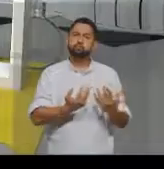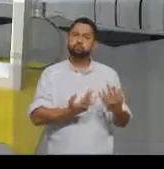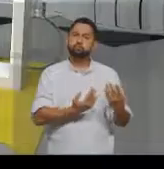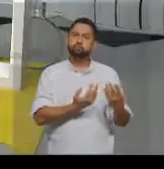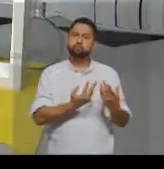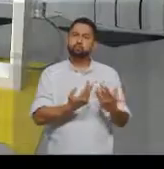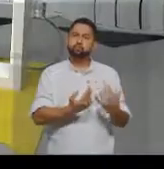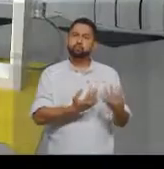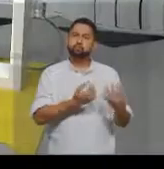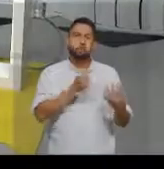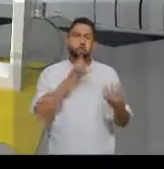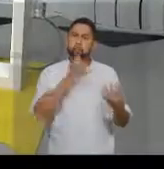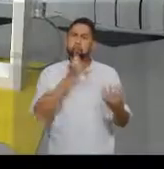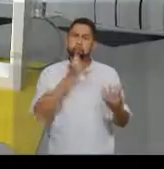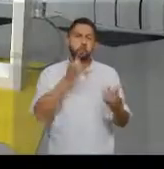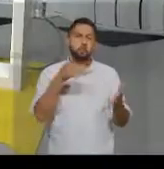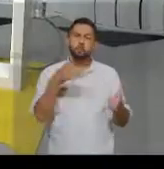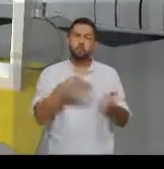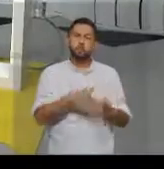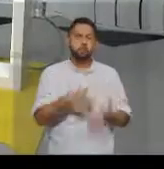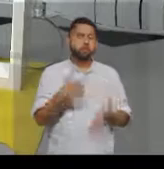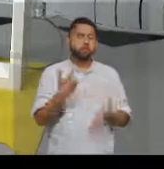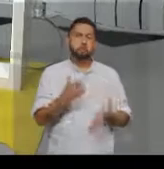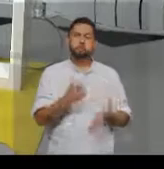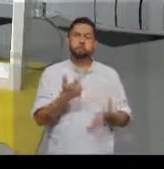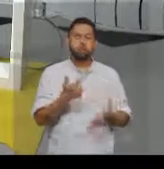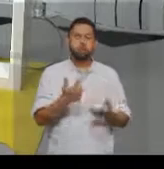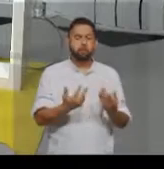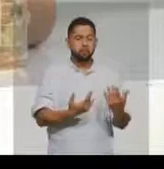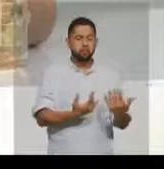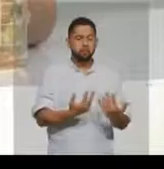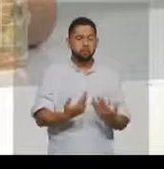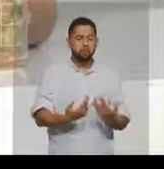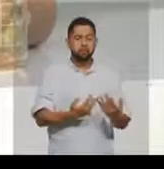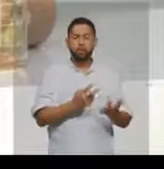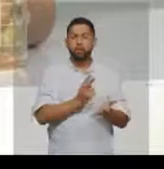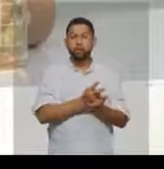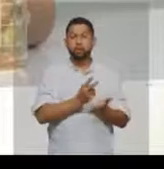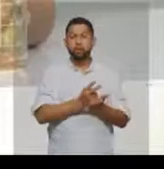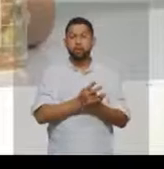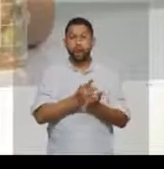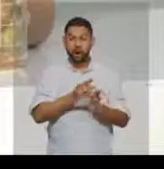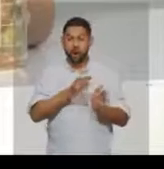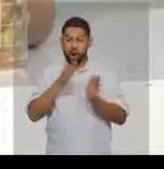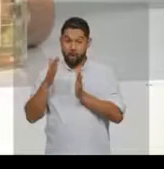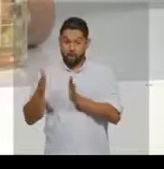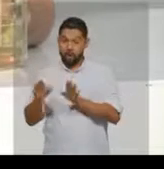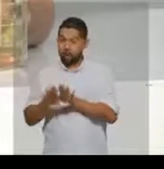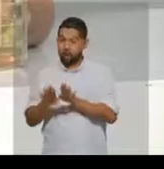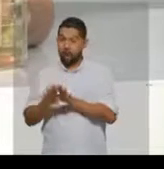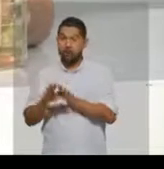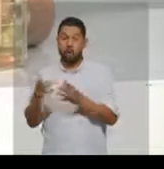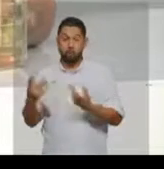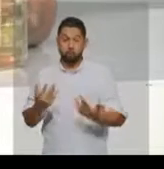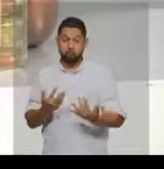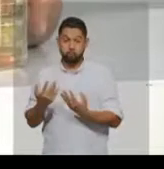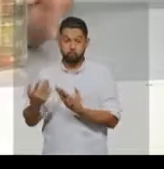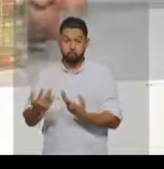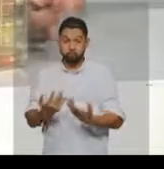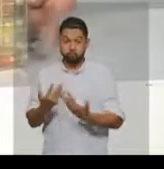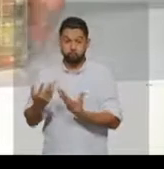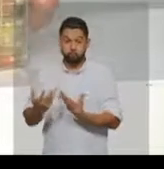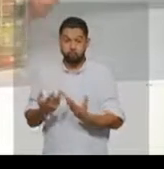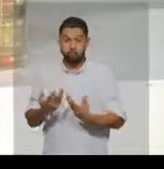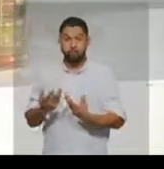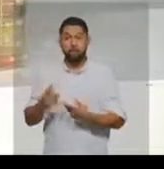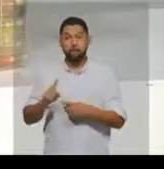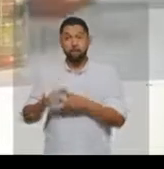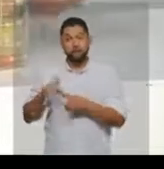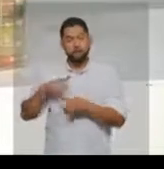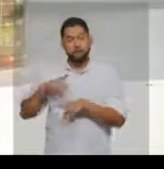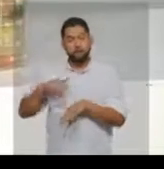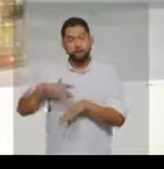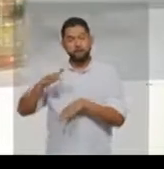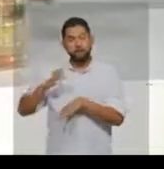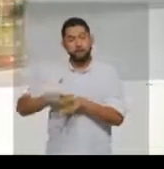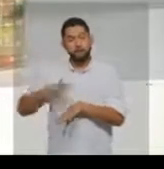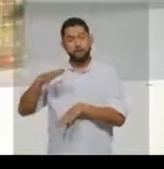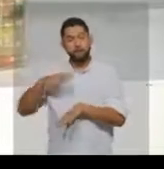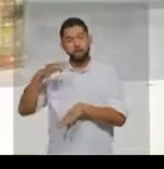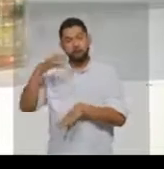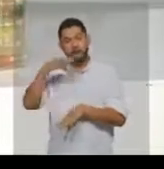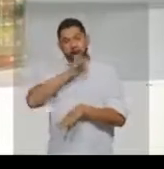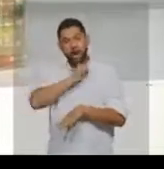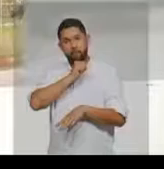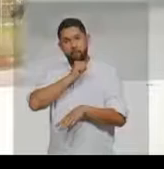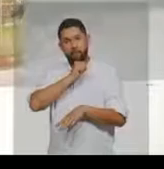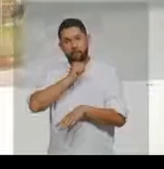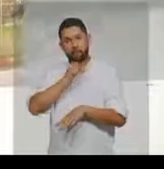Ela ainda não finalizou a reação, essa aqui também ainda não finalizou a reação química, mas observe que o